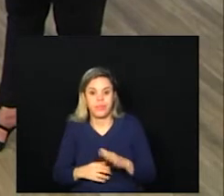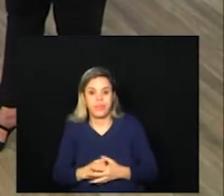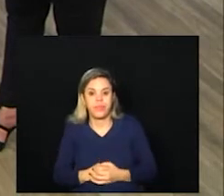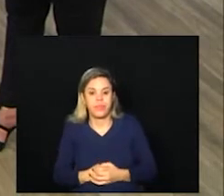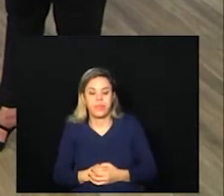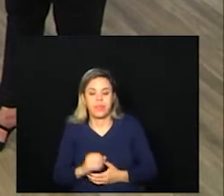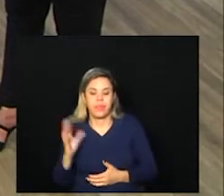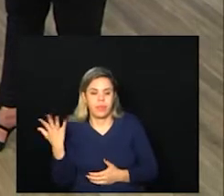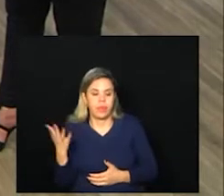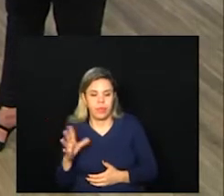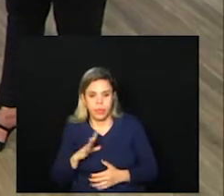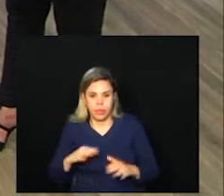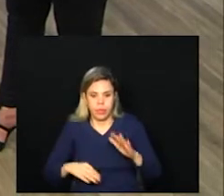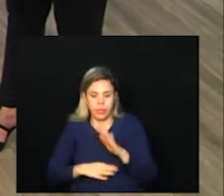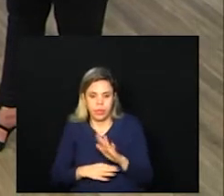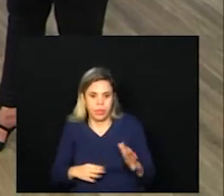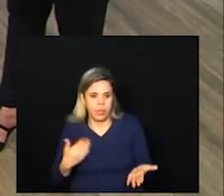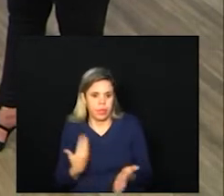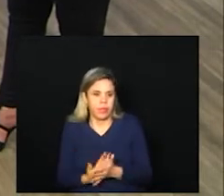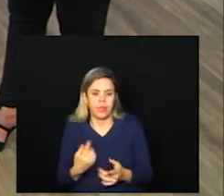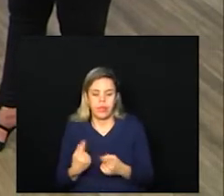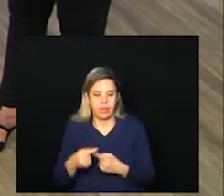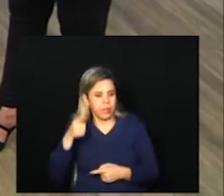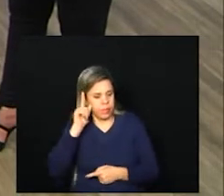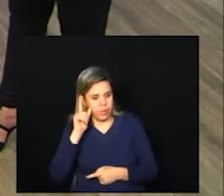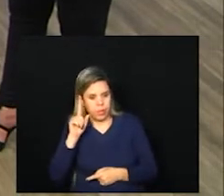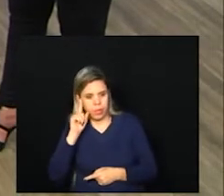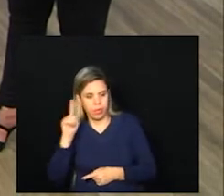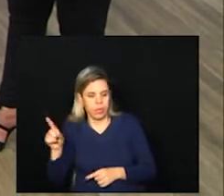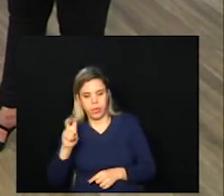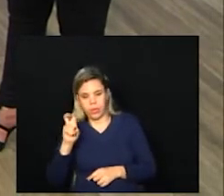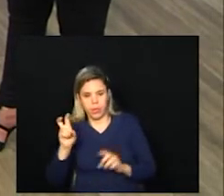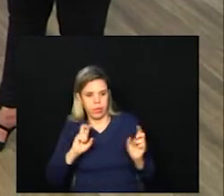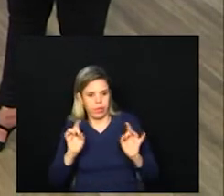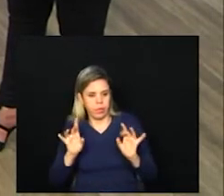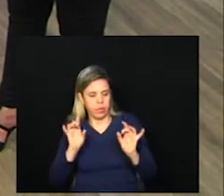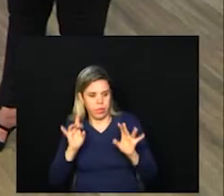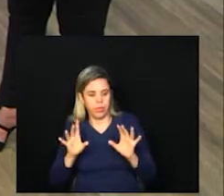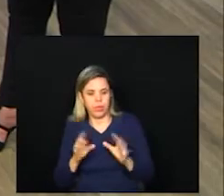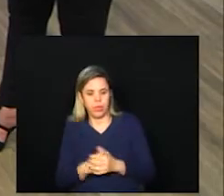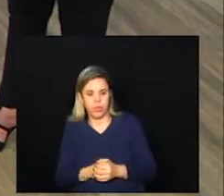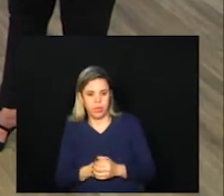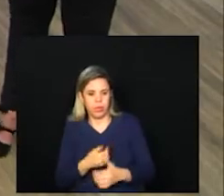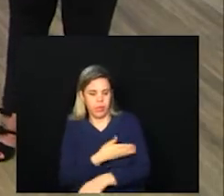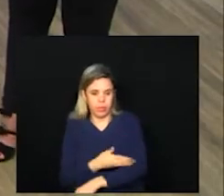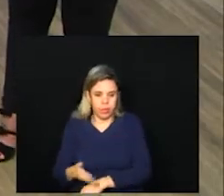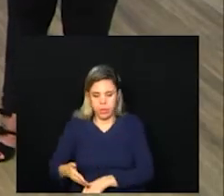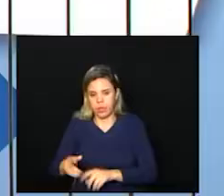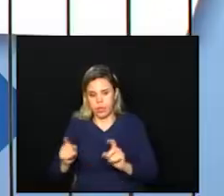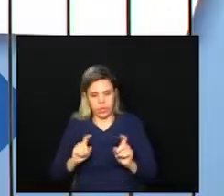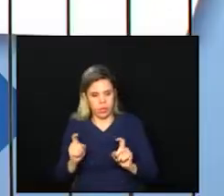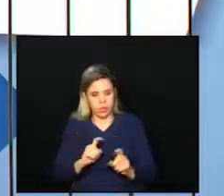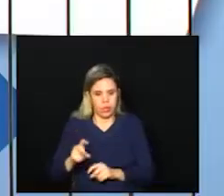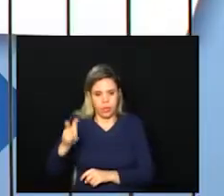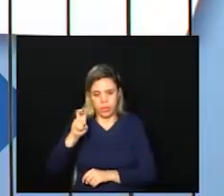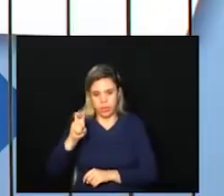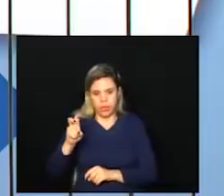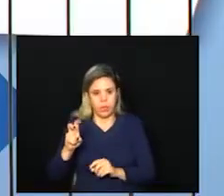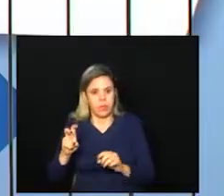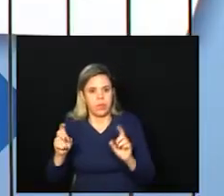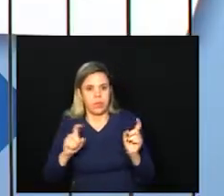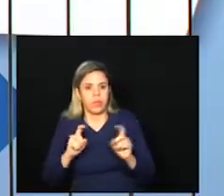do que acontece na Câmara, até porque ontem foi dia da 5ª reunião ordinária. Isso mesmo, e na 5ª